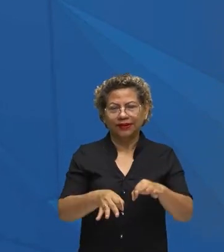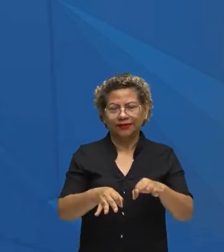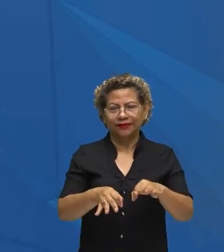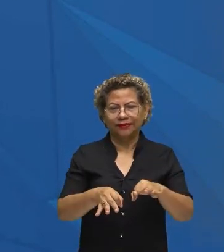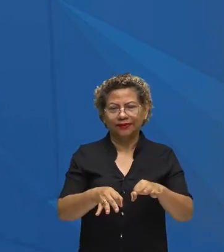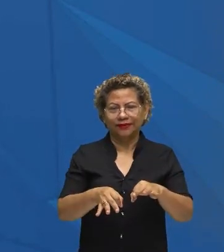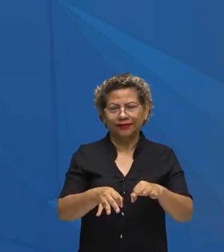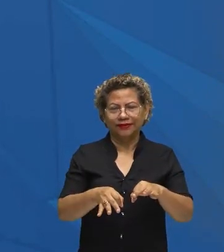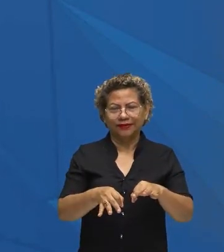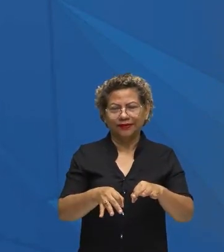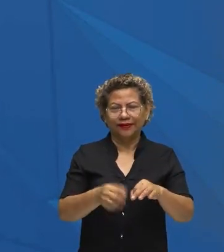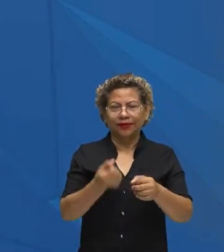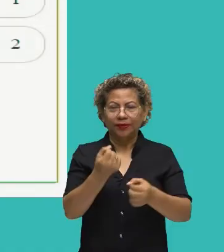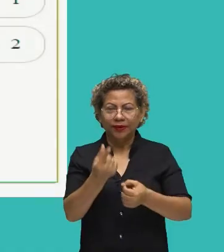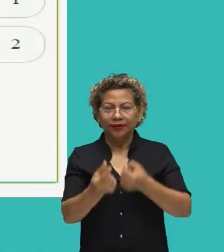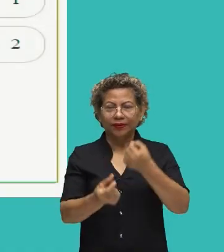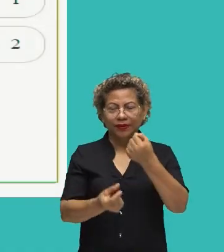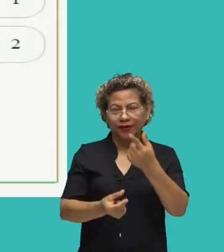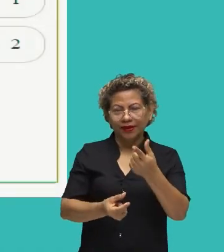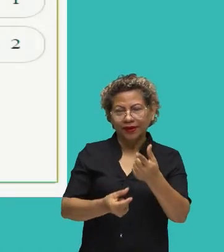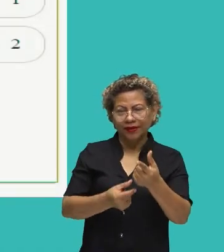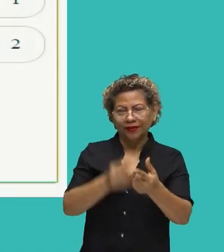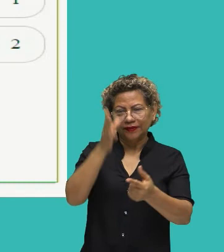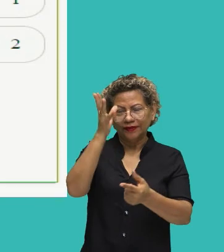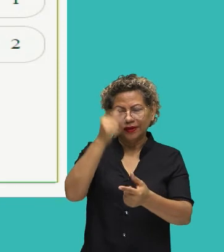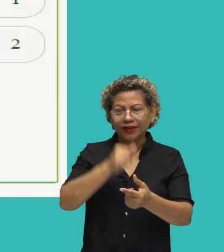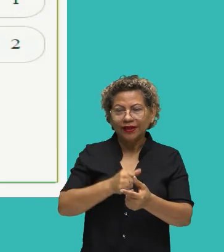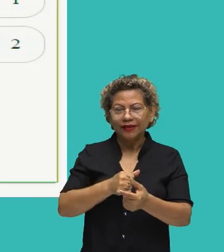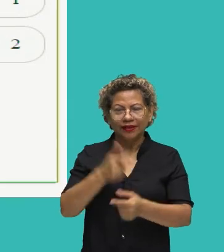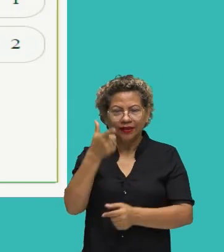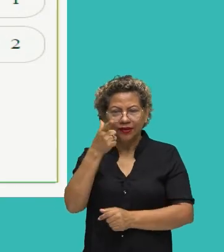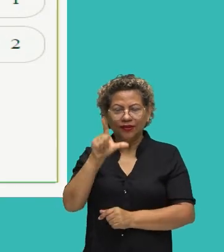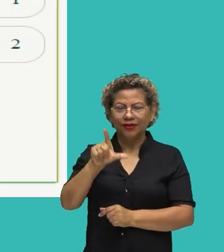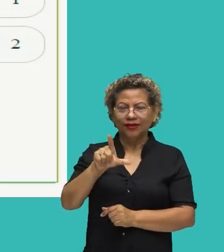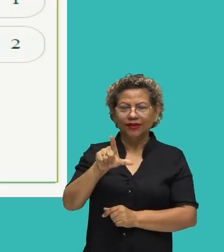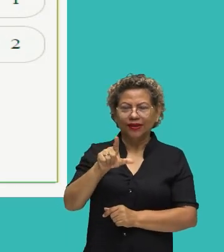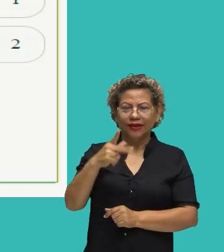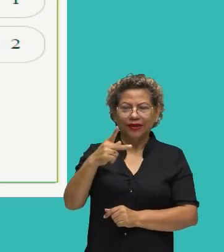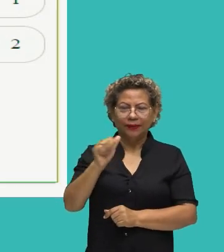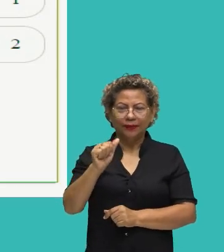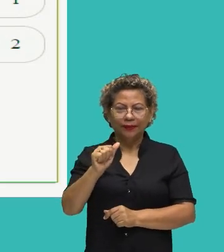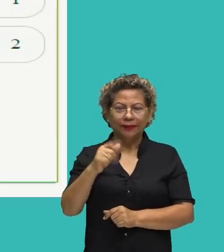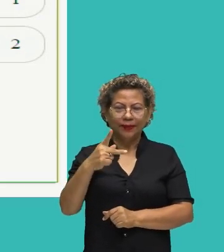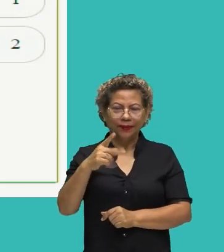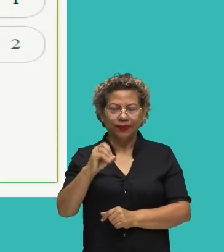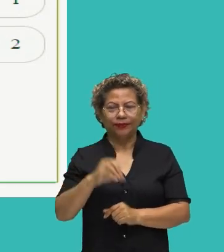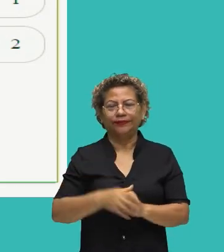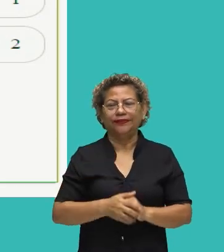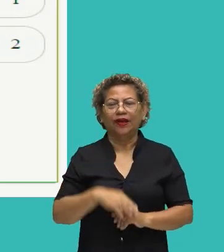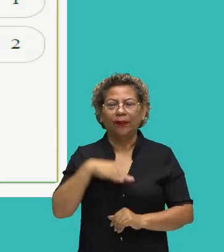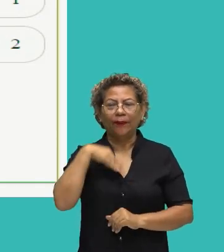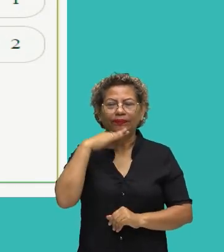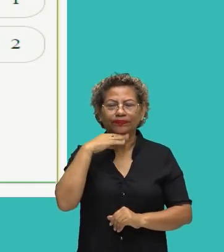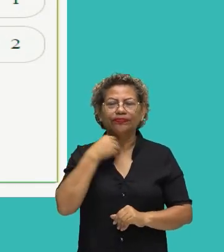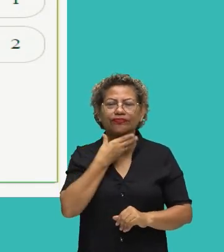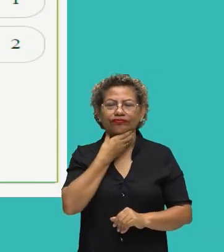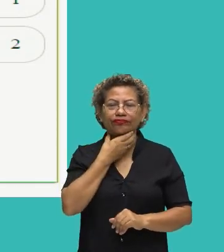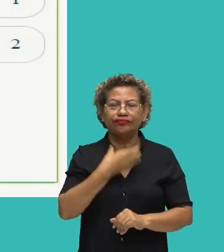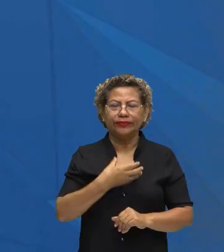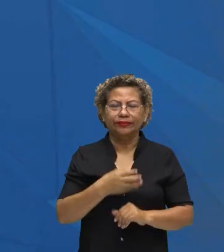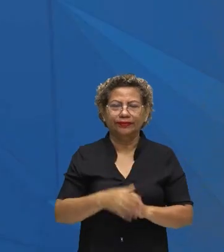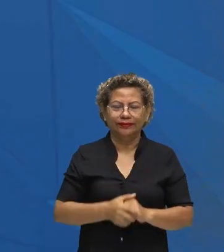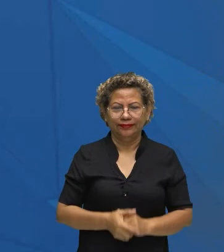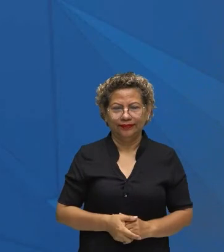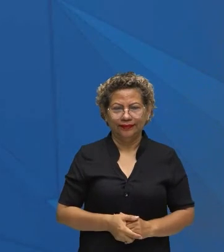enche o papo, gente. O papo é uma estrutura, a galinha não tem dente, tá bom, gente? As aves, elas não possuem